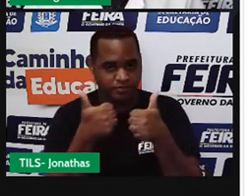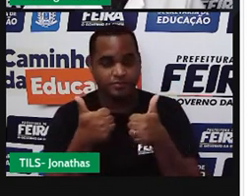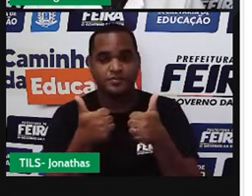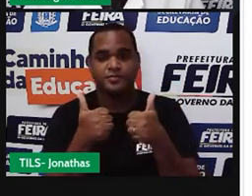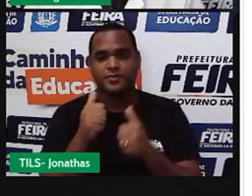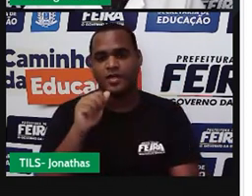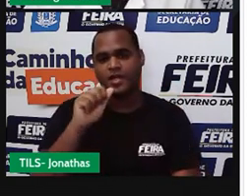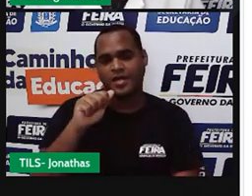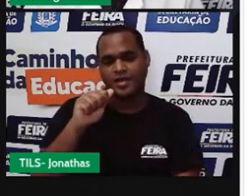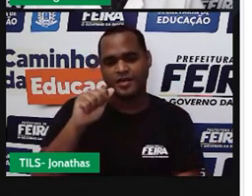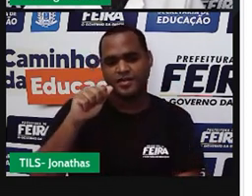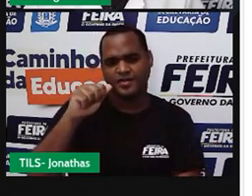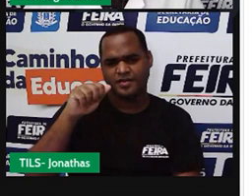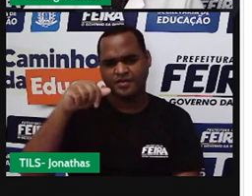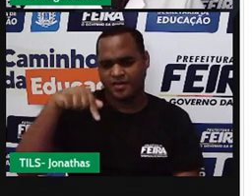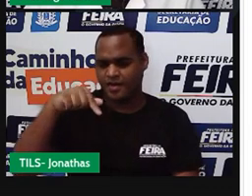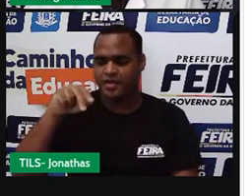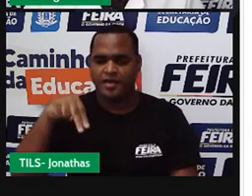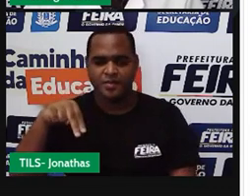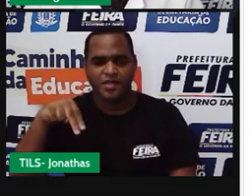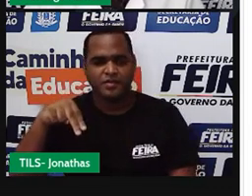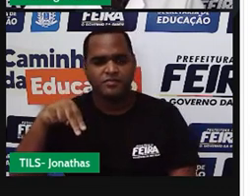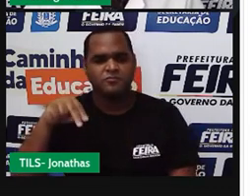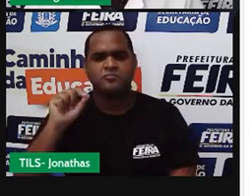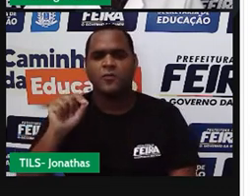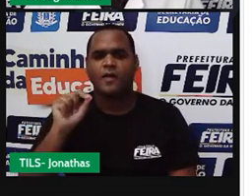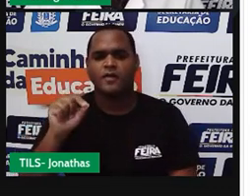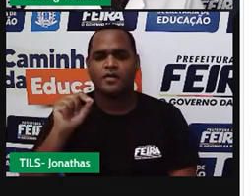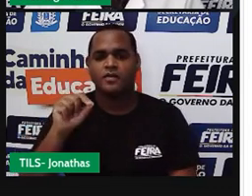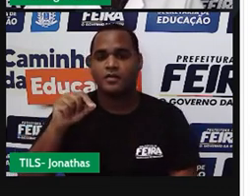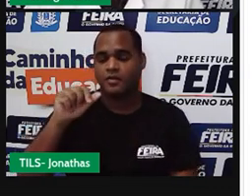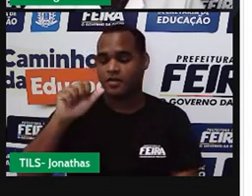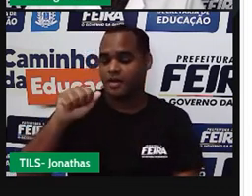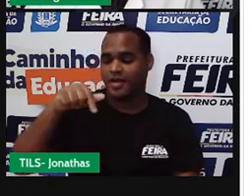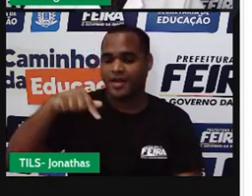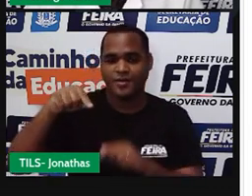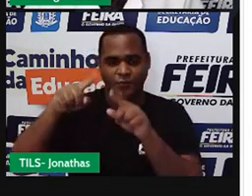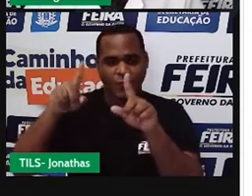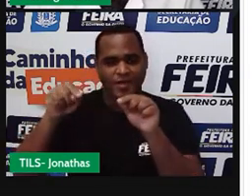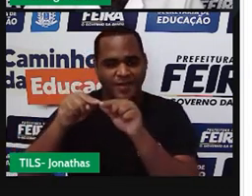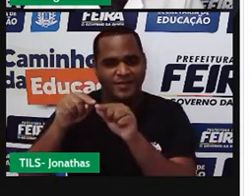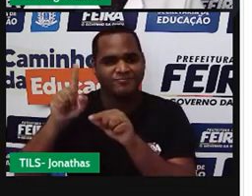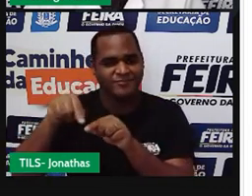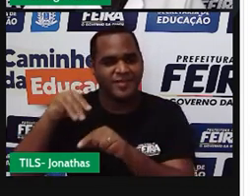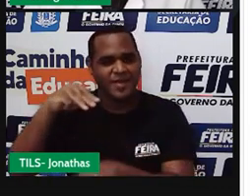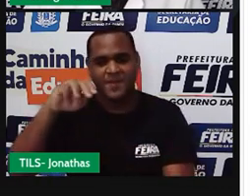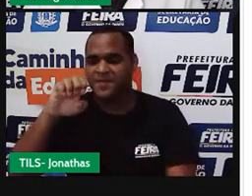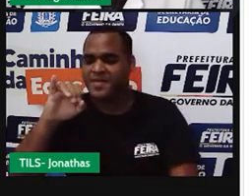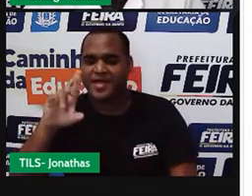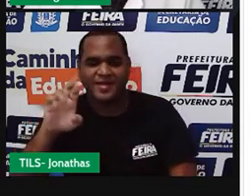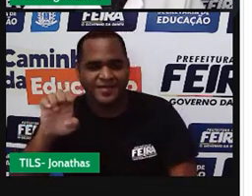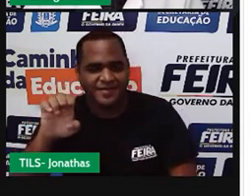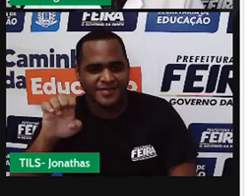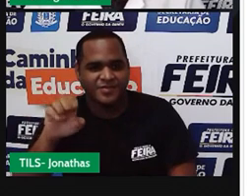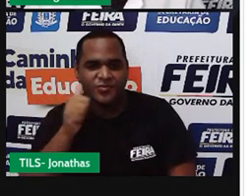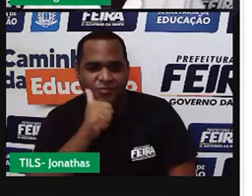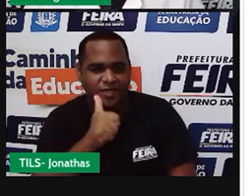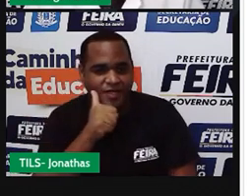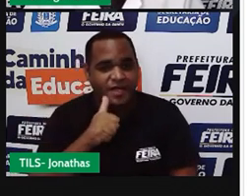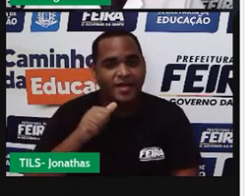qm a qm eu tô dizendo que é a área do quadrado de Meire e a